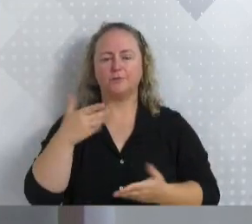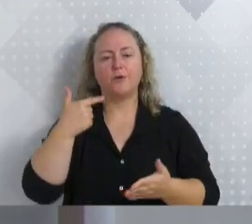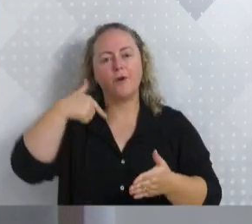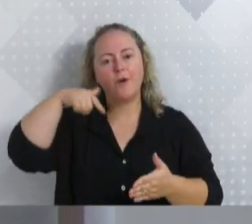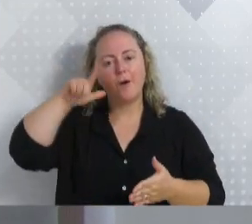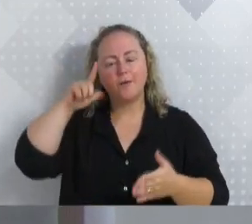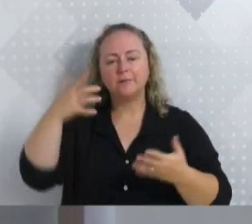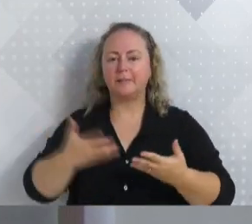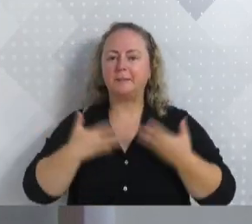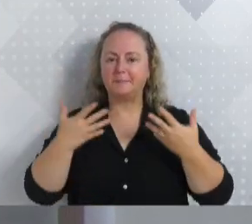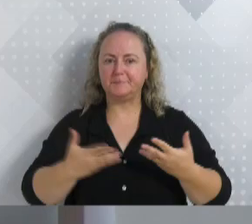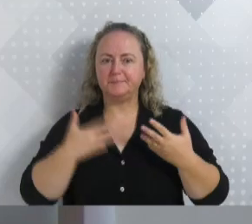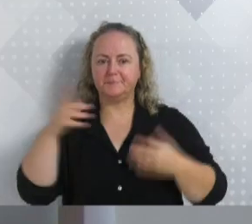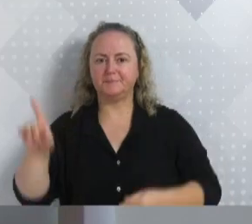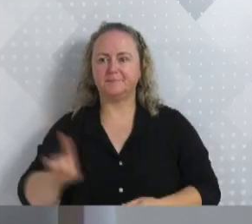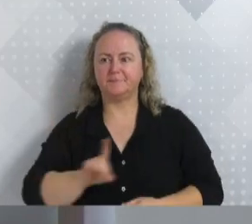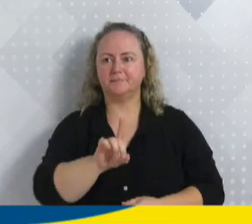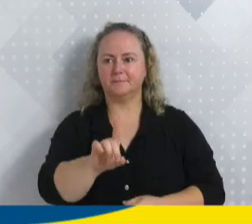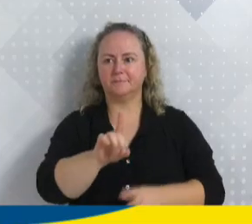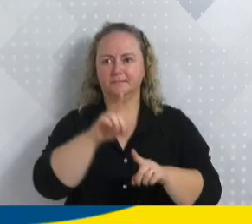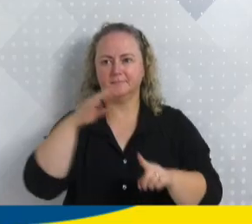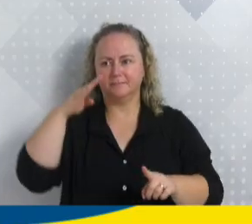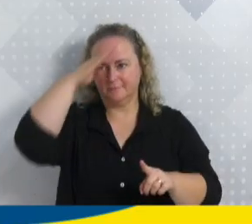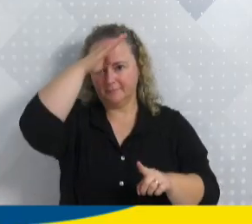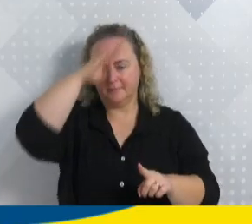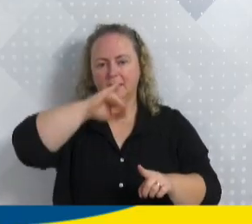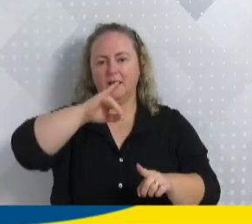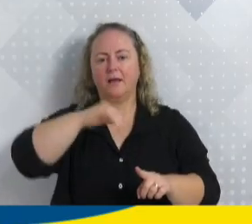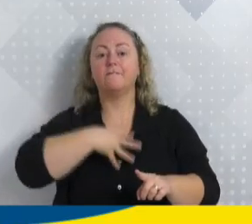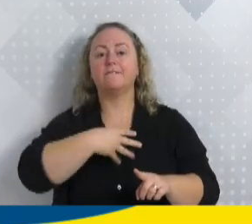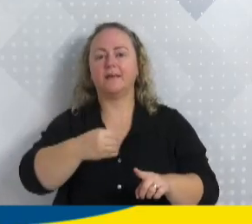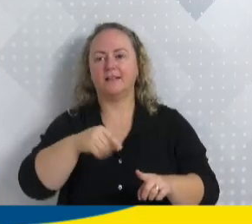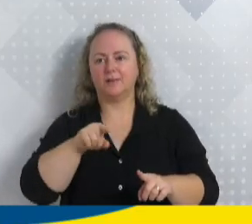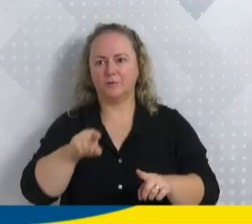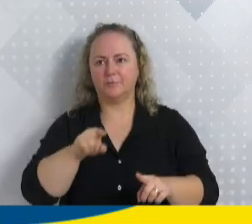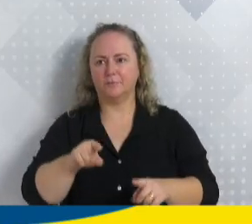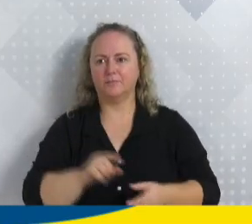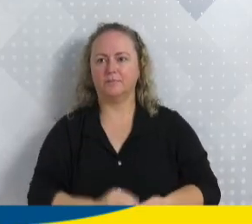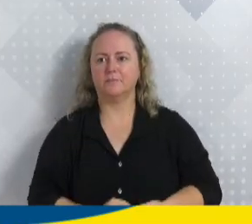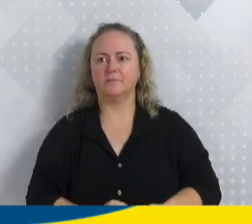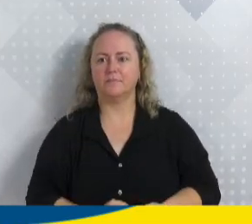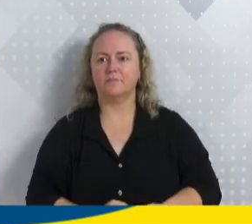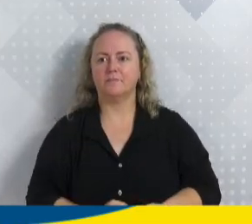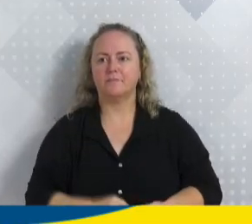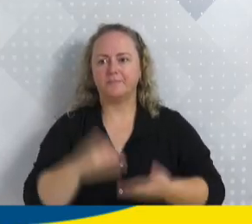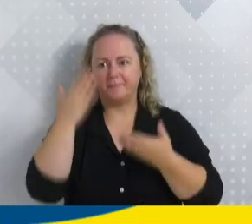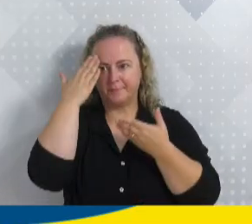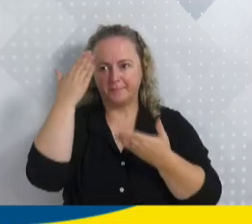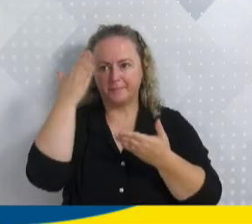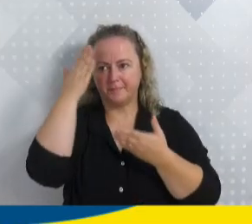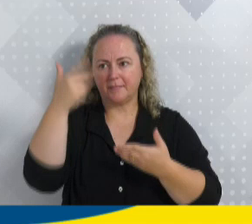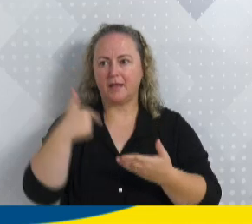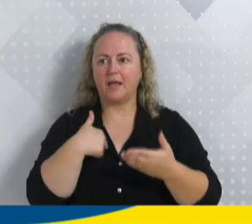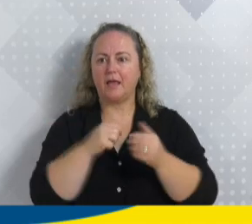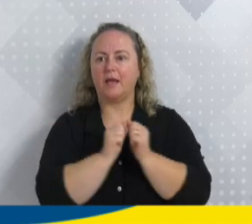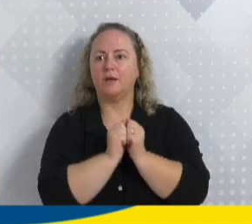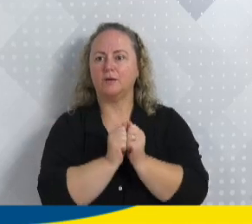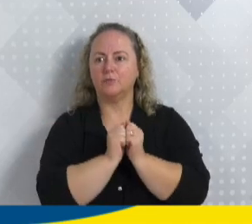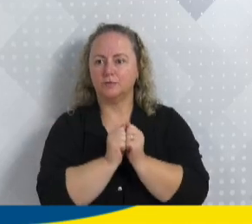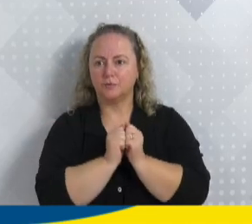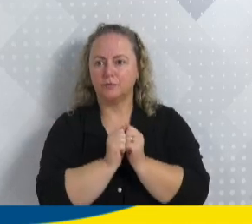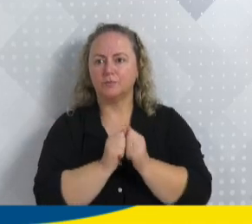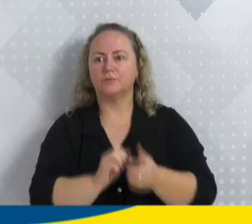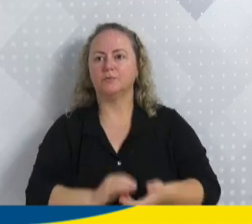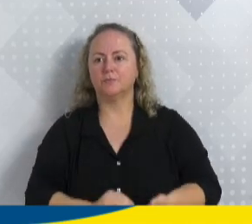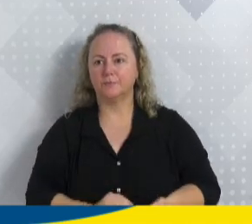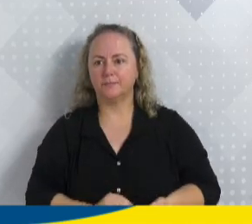receber o Jair Renan Bolsonaro Júnior. E eu quero agradecer ao pastor Léo por ter me convidado ao encontro. Filho do Bolsonaro,